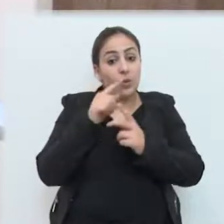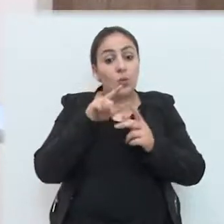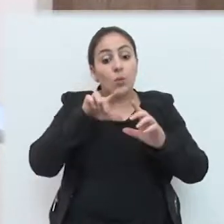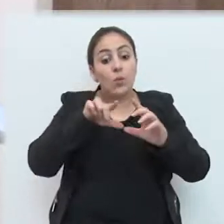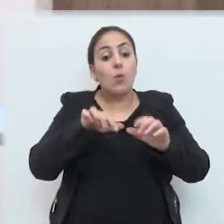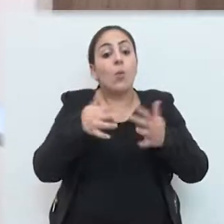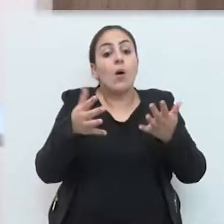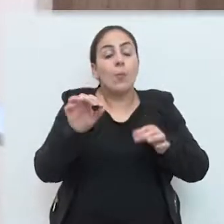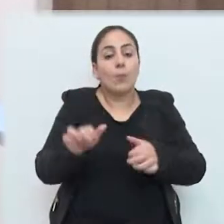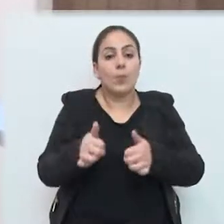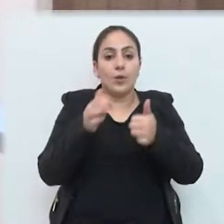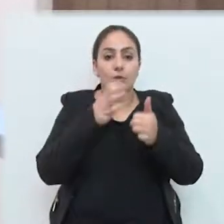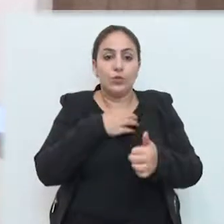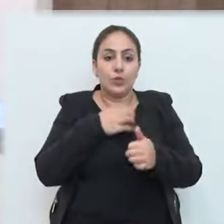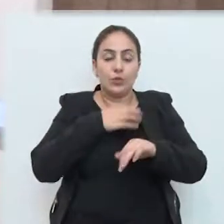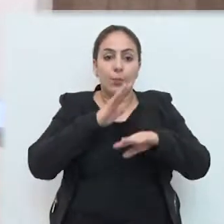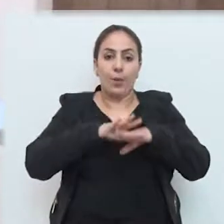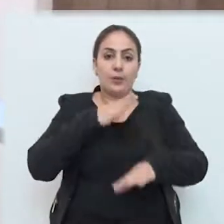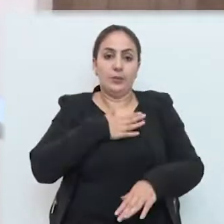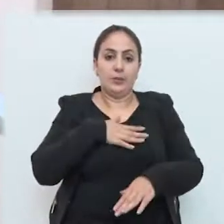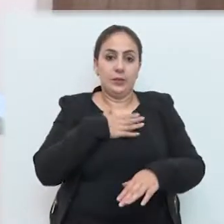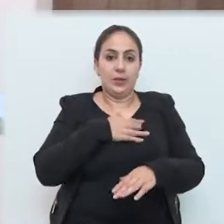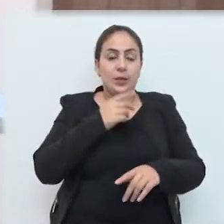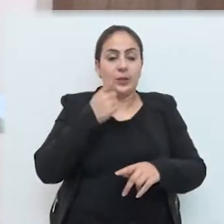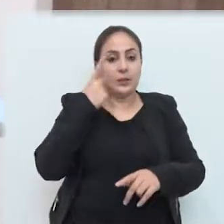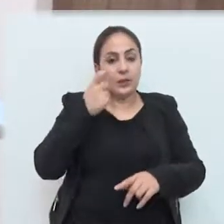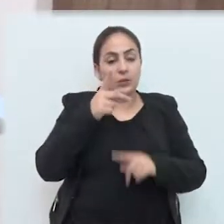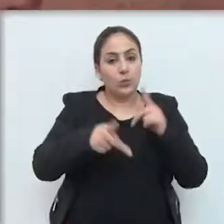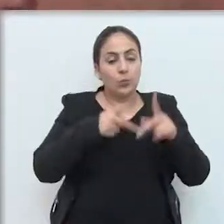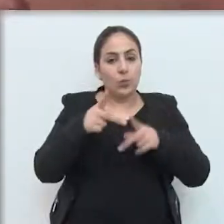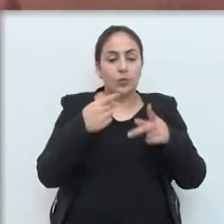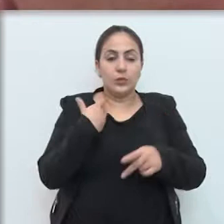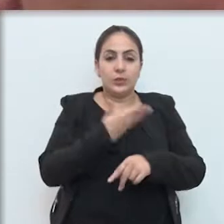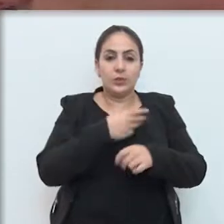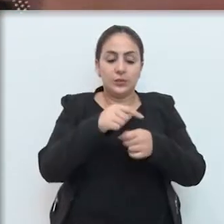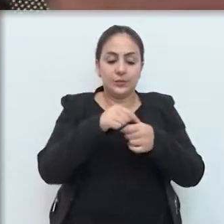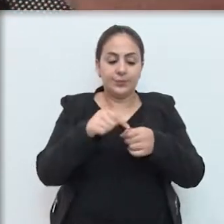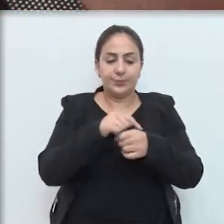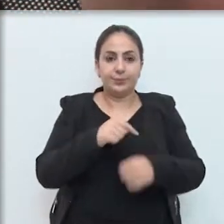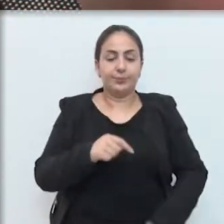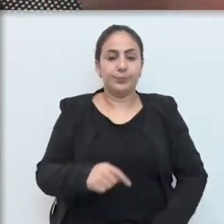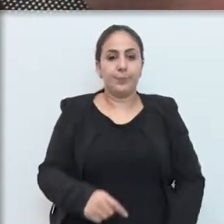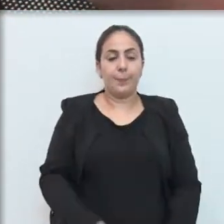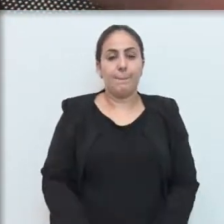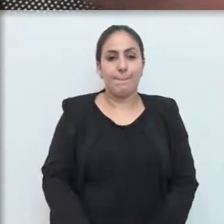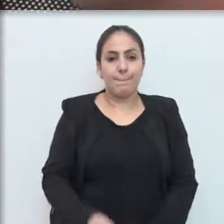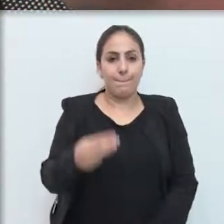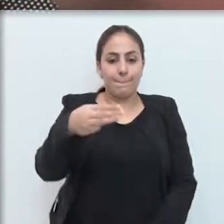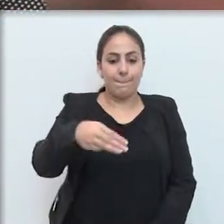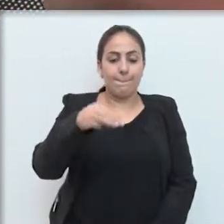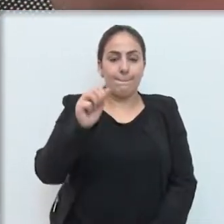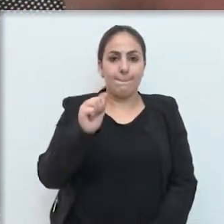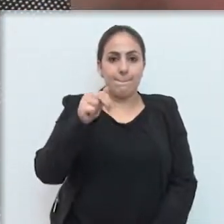melhor e de forma mais satisfatória ao interesse do povo da nossa cidade. A Manitowoc também ficou